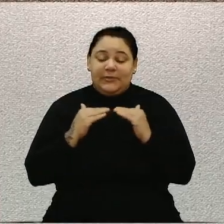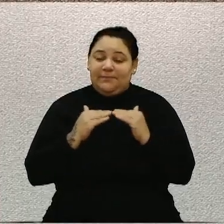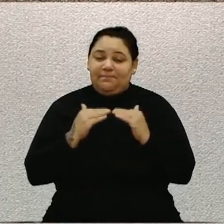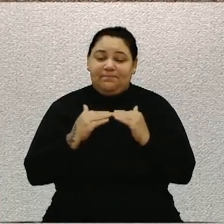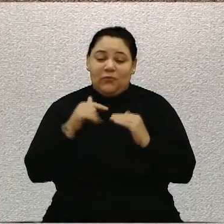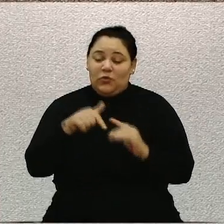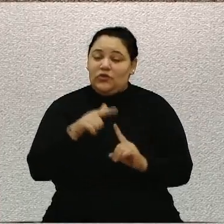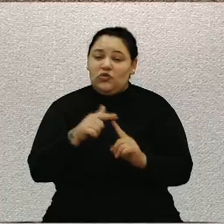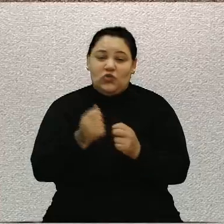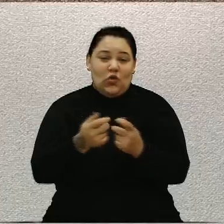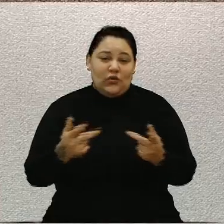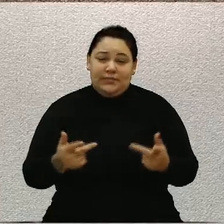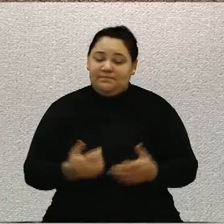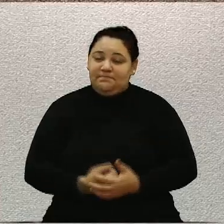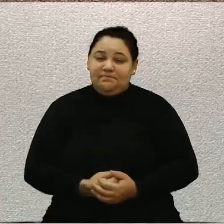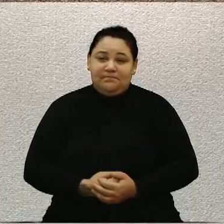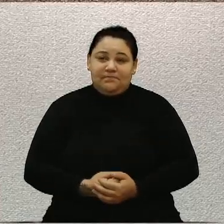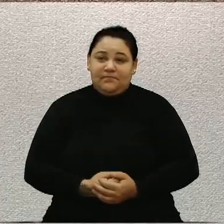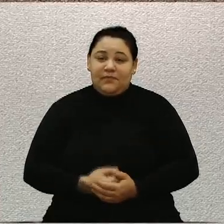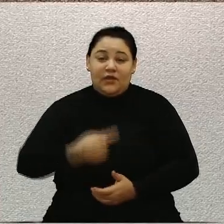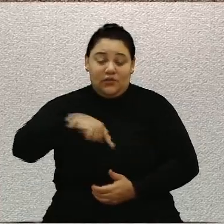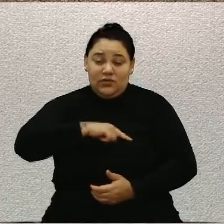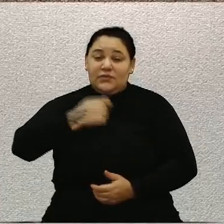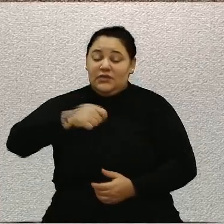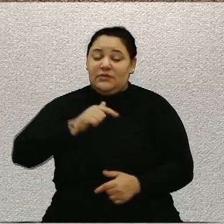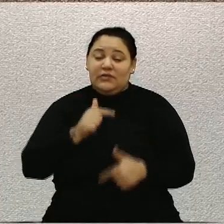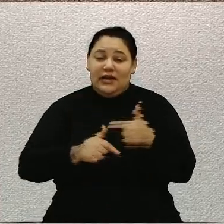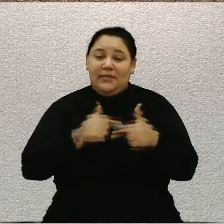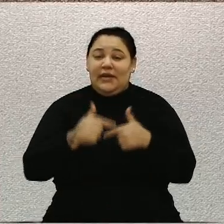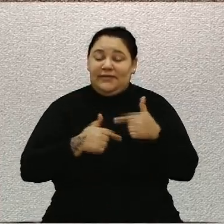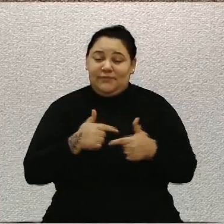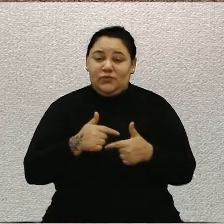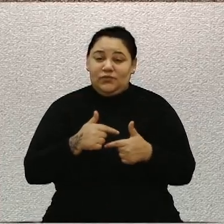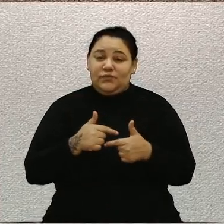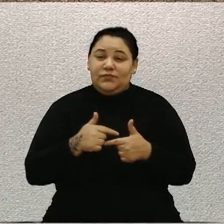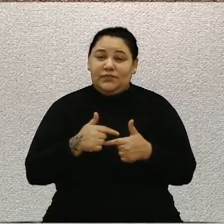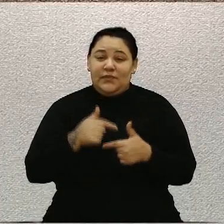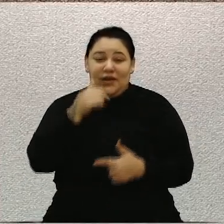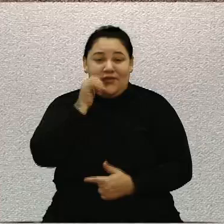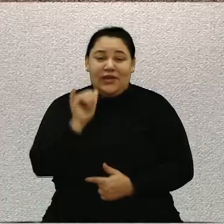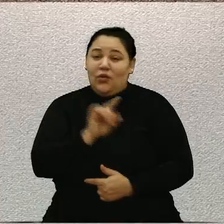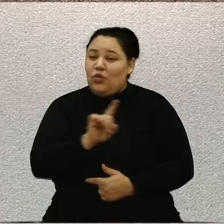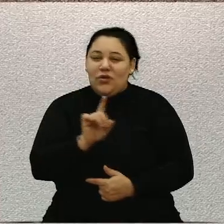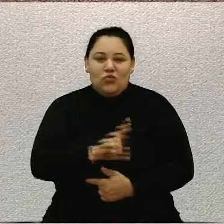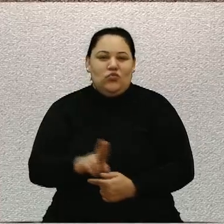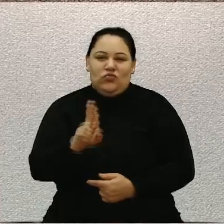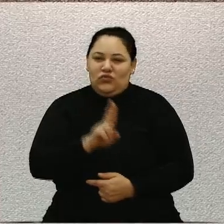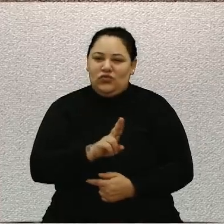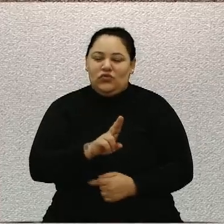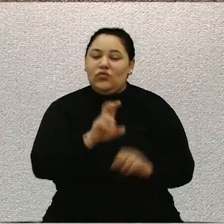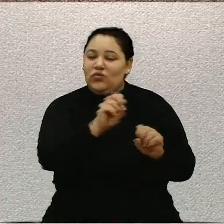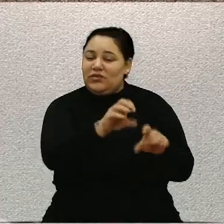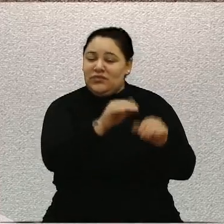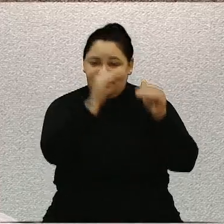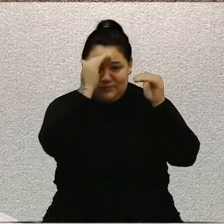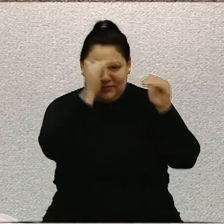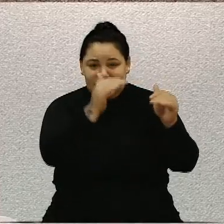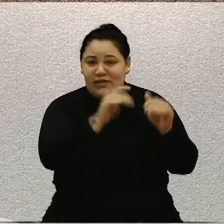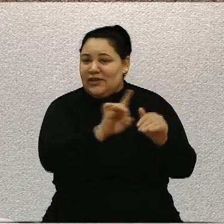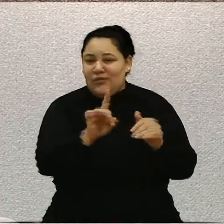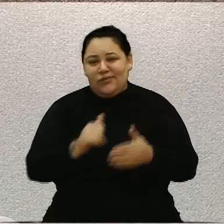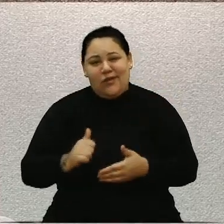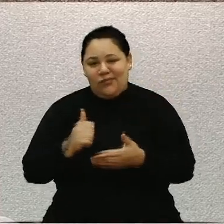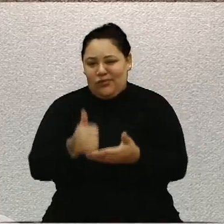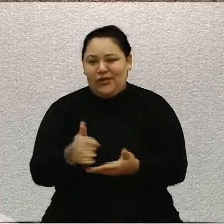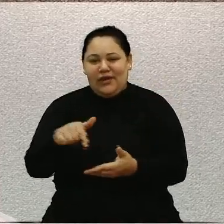medidas como essa. Nós temos que trabalhar realmente a prevenção, a educação e não favorecer